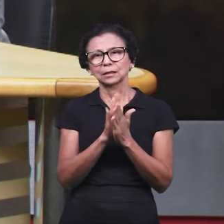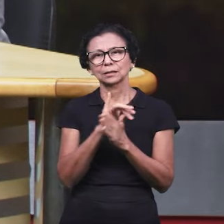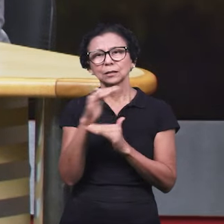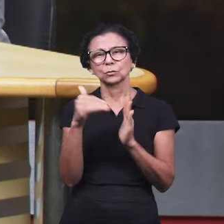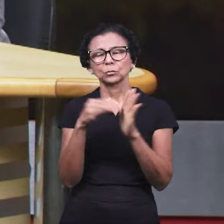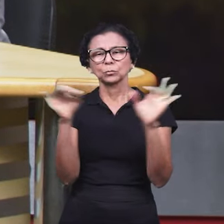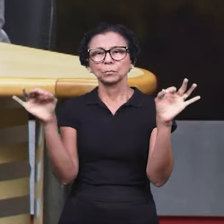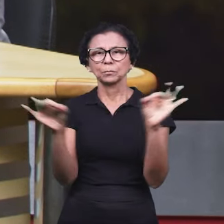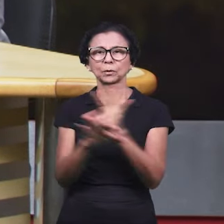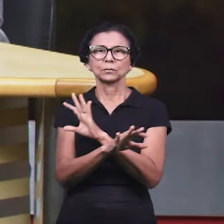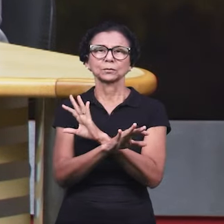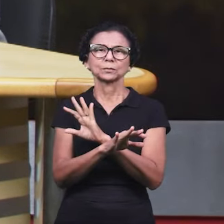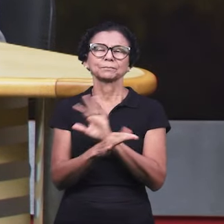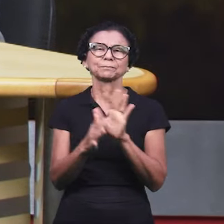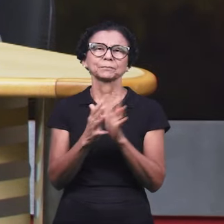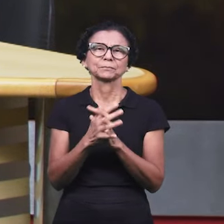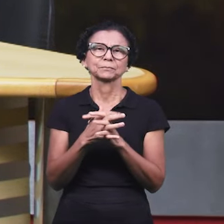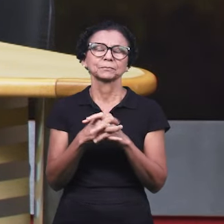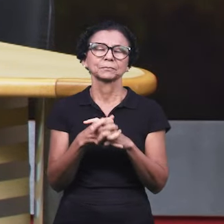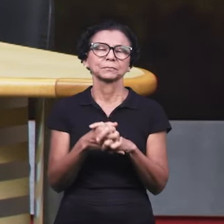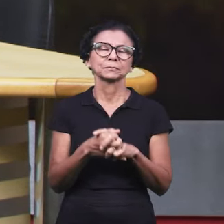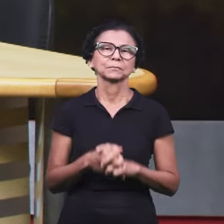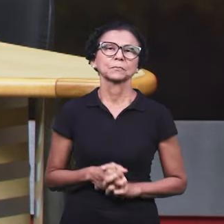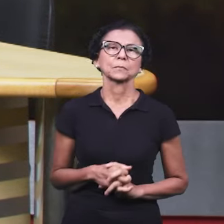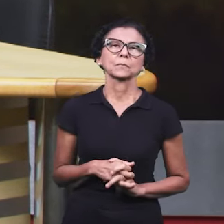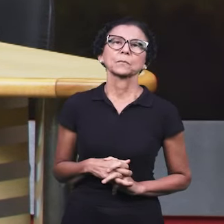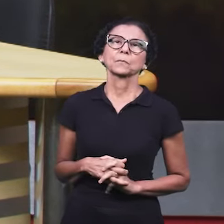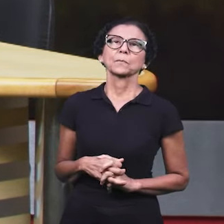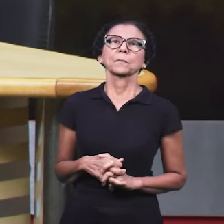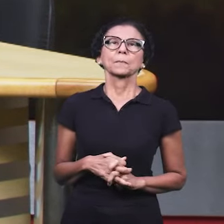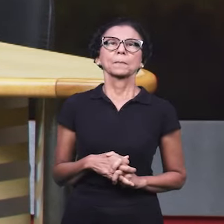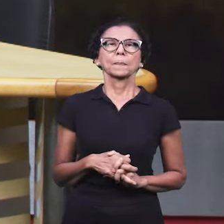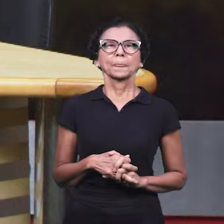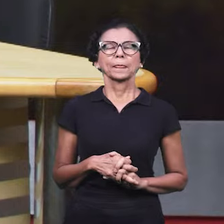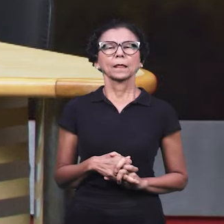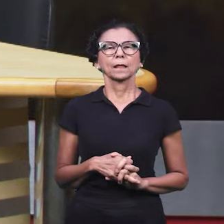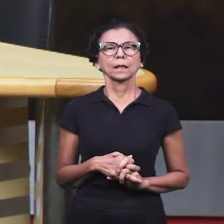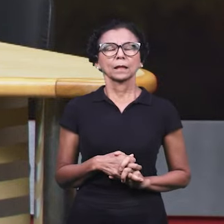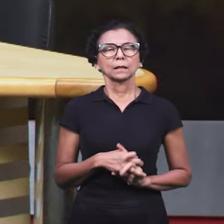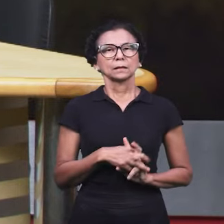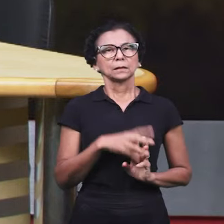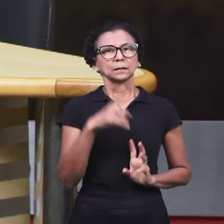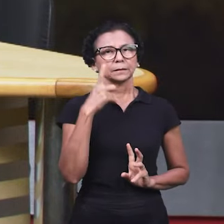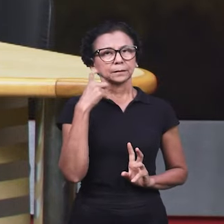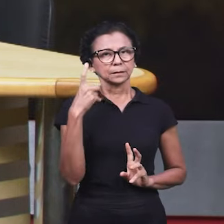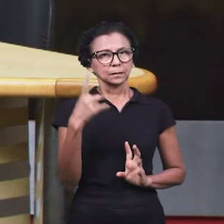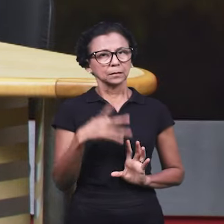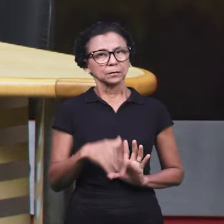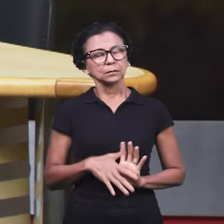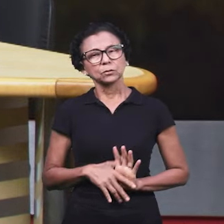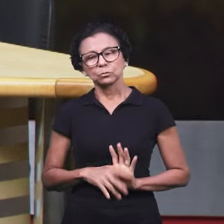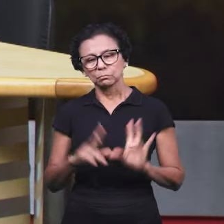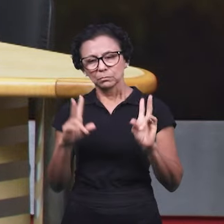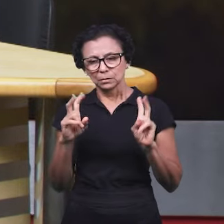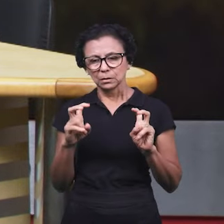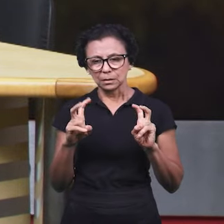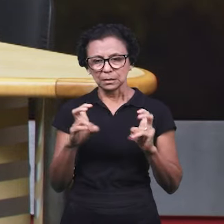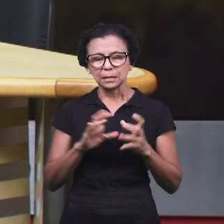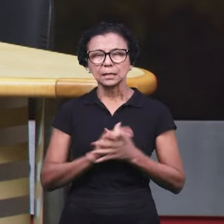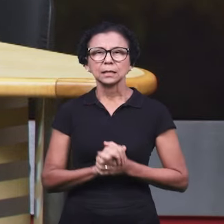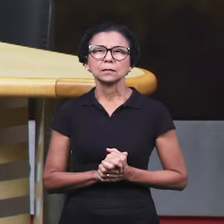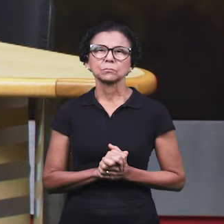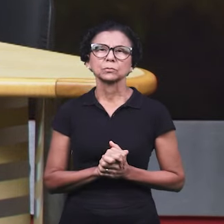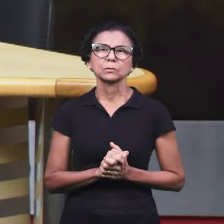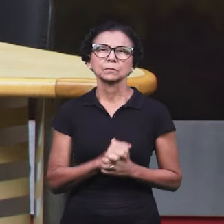eh pelo senhor mas é é interessante e a gente eh esse assunto sobre os